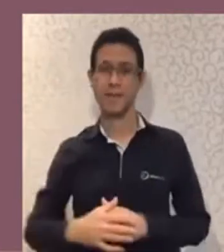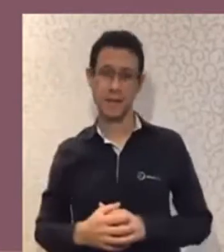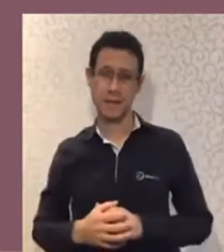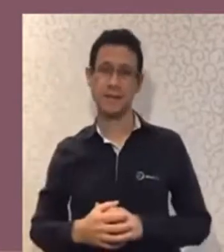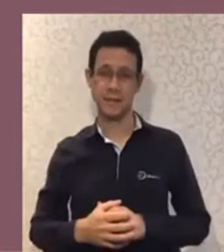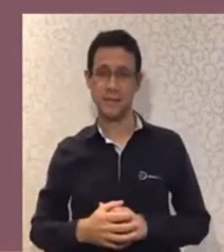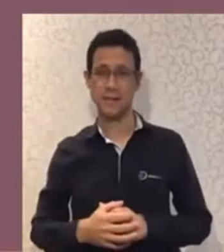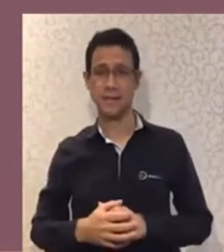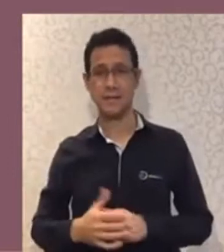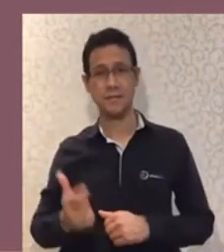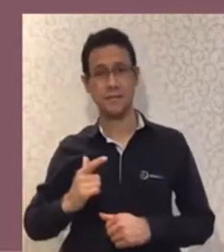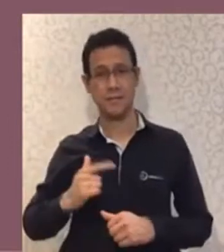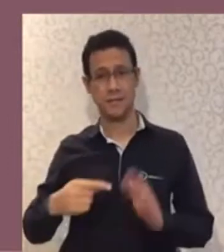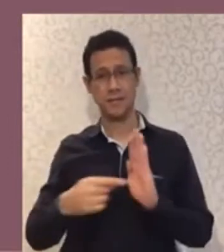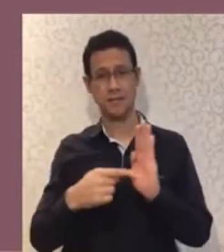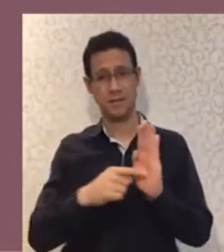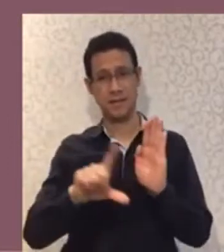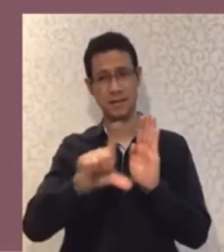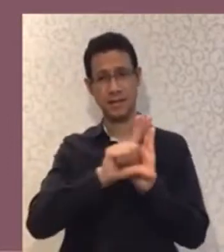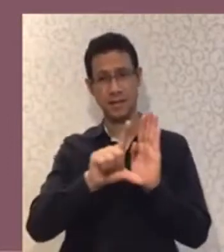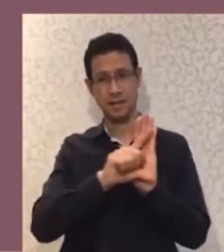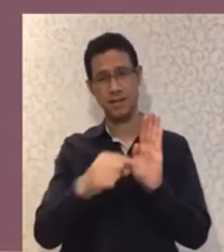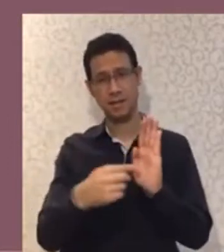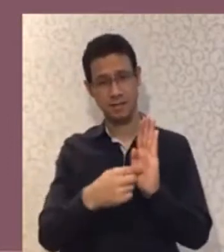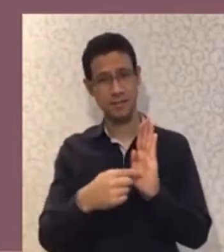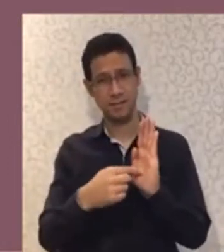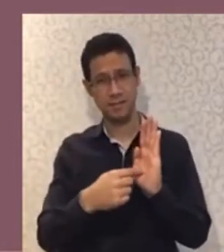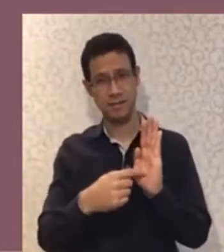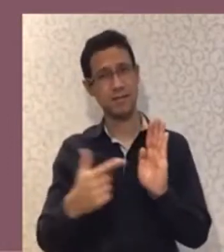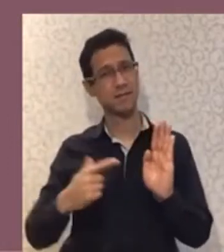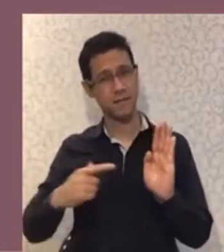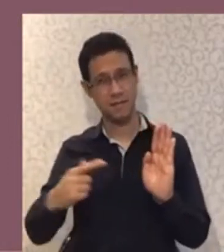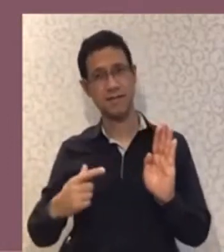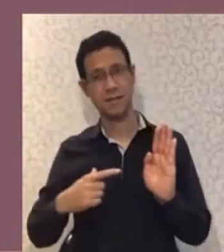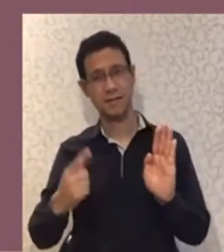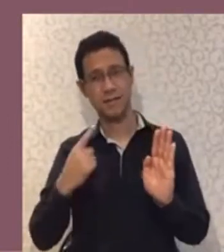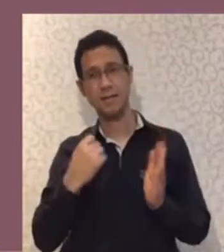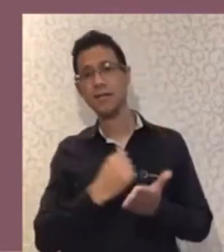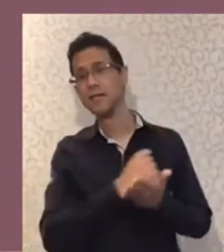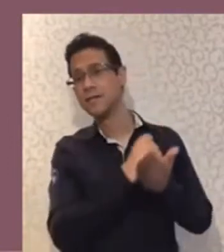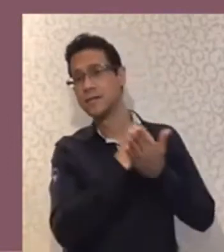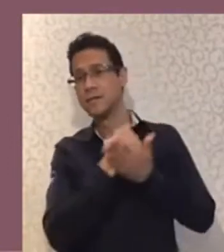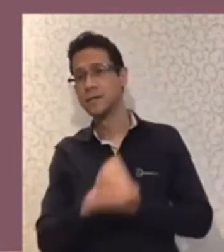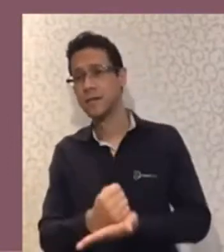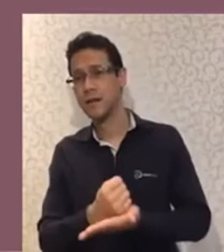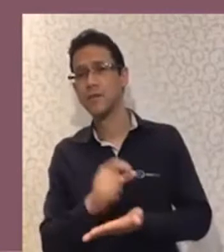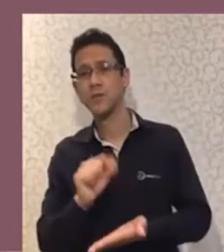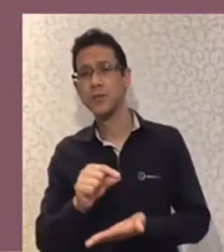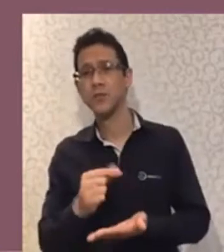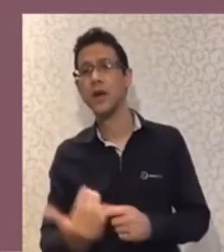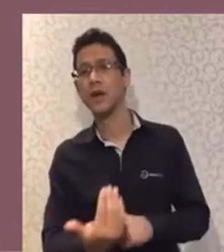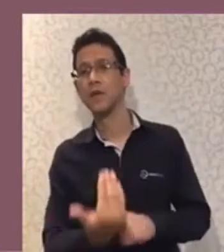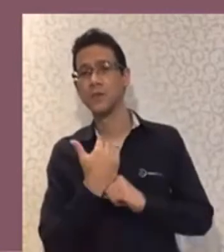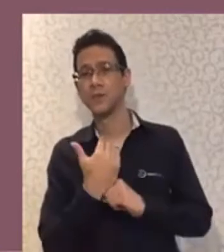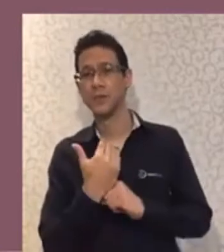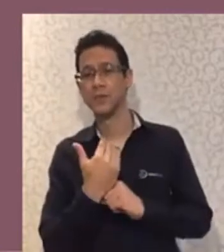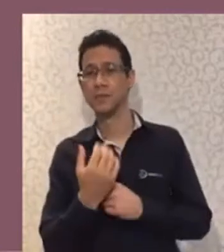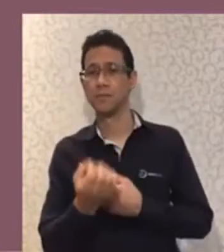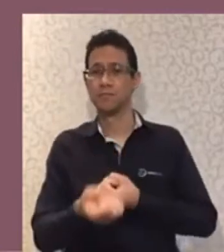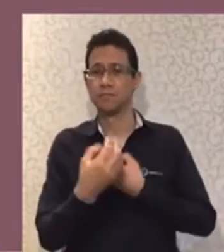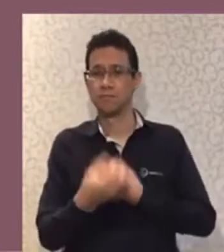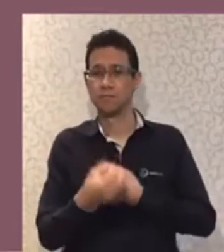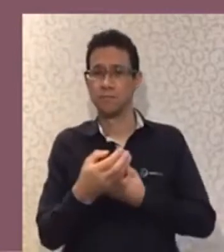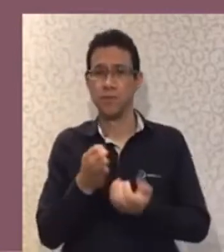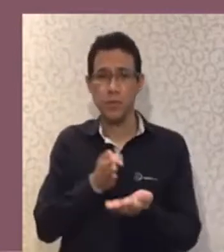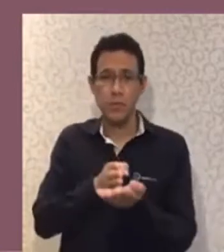ele, como todos os outros, né, eles trazem orientações, eles são ponto de referência